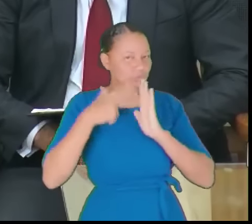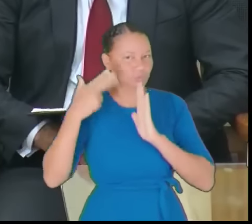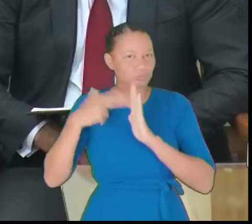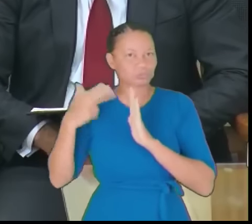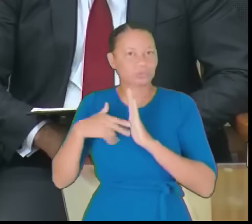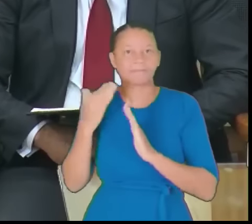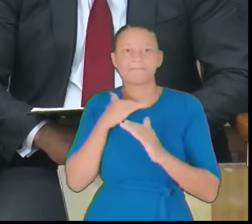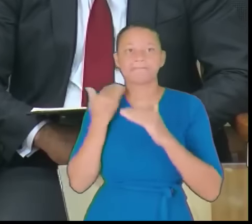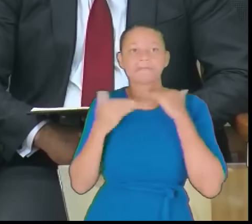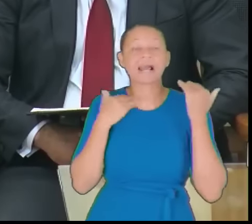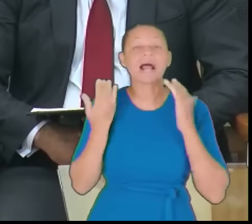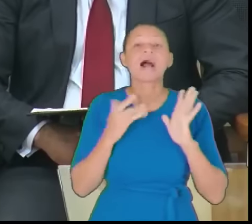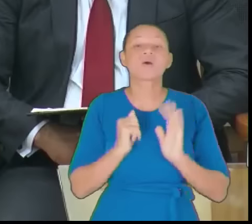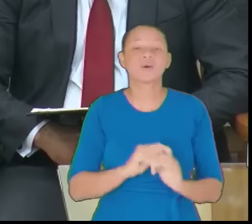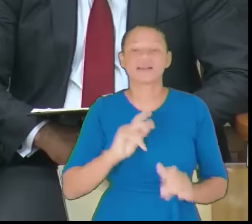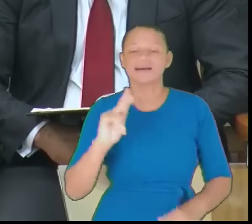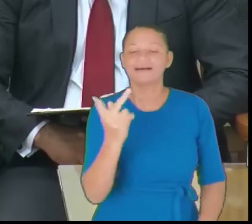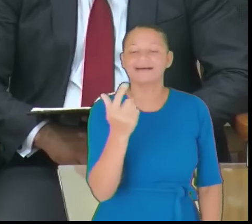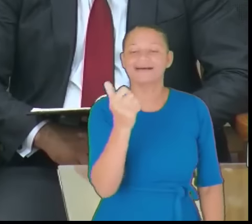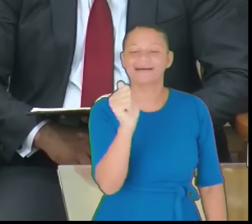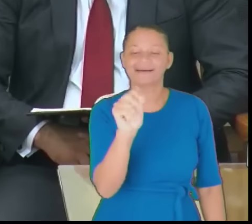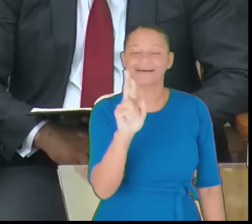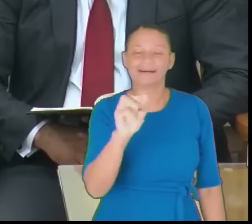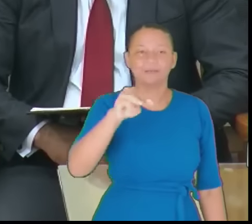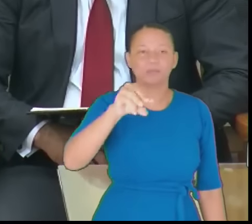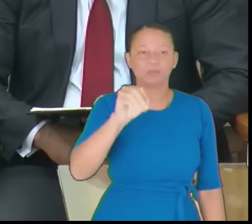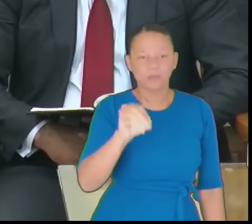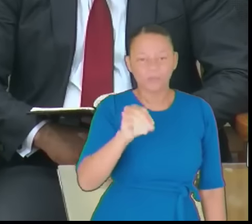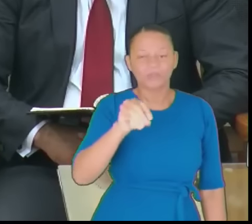Agora tem harmonização facial.